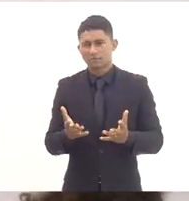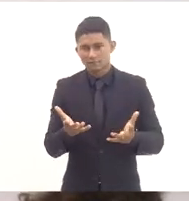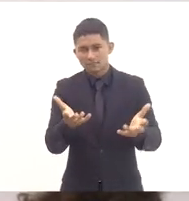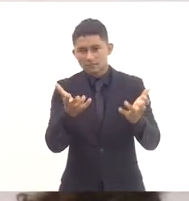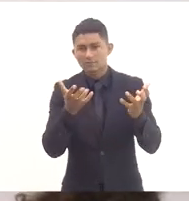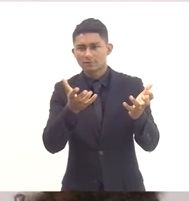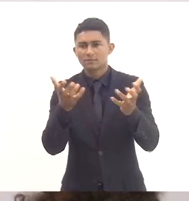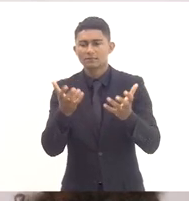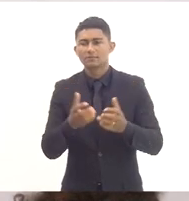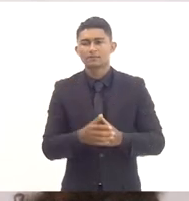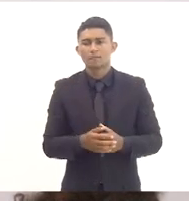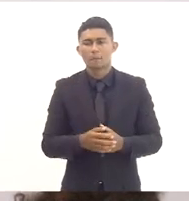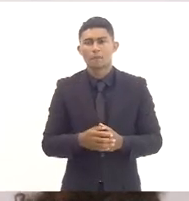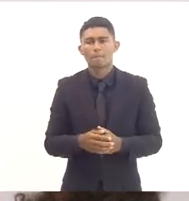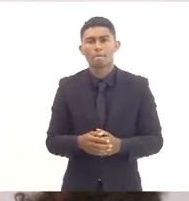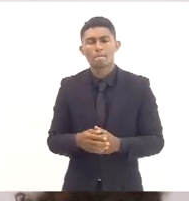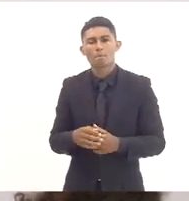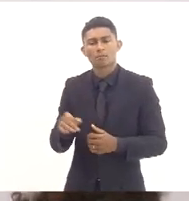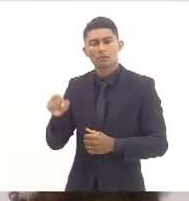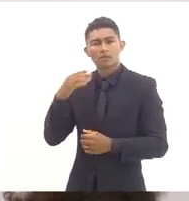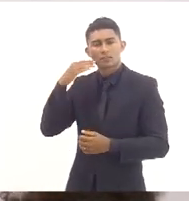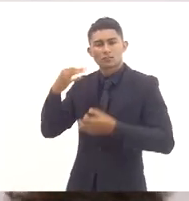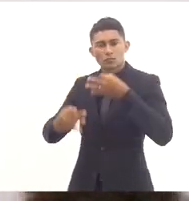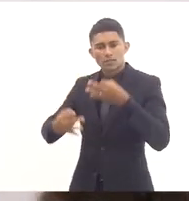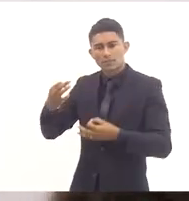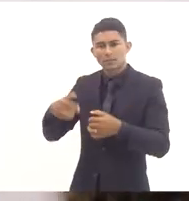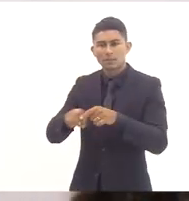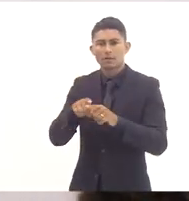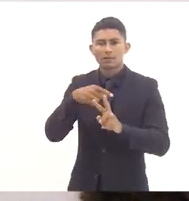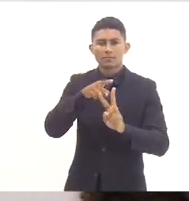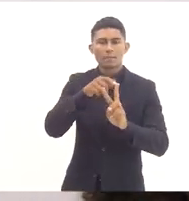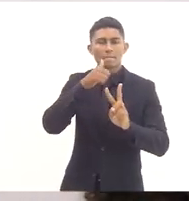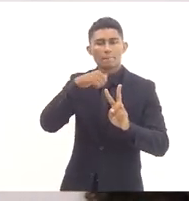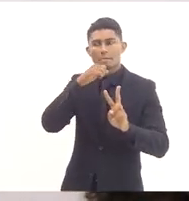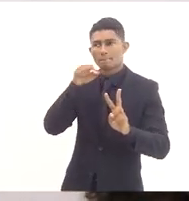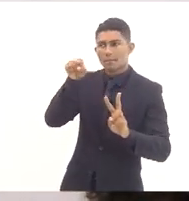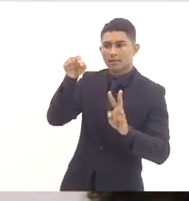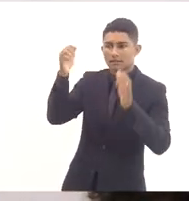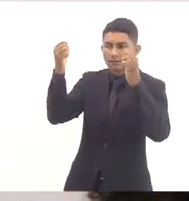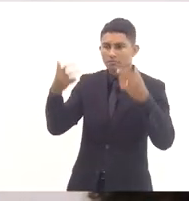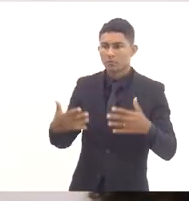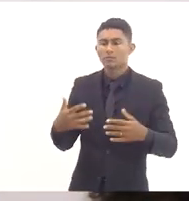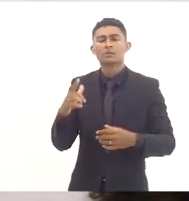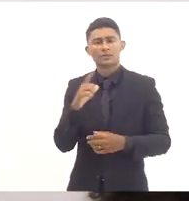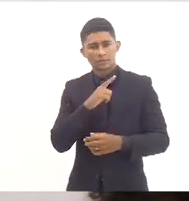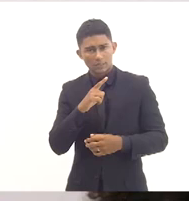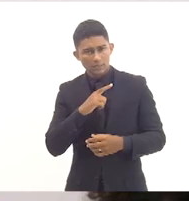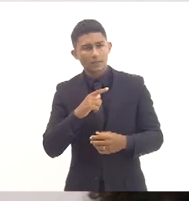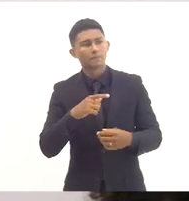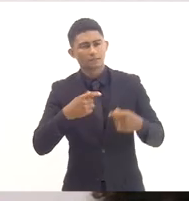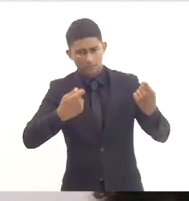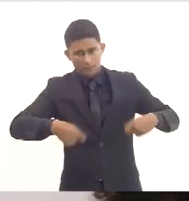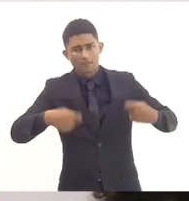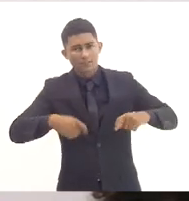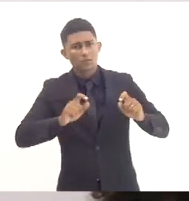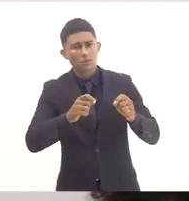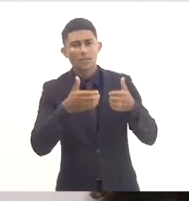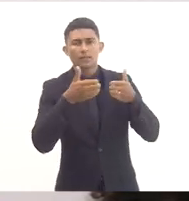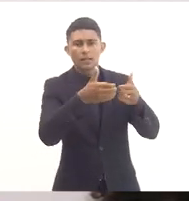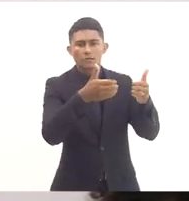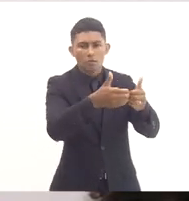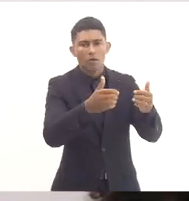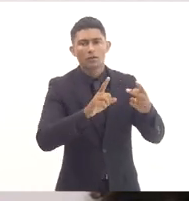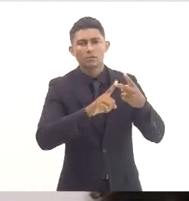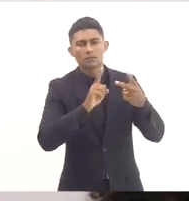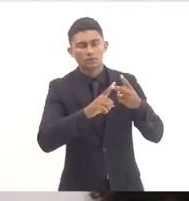acontecer com foi muito bem colocado pela juíza pela mãe existe demanda também outro em outras seas relação ao transporte coração educação